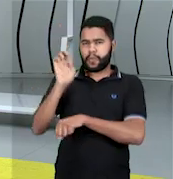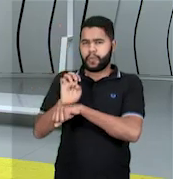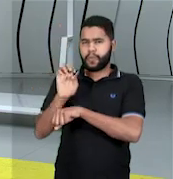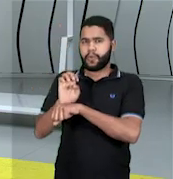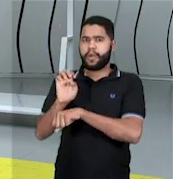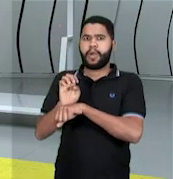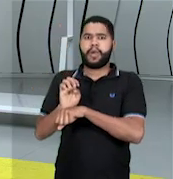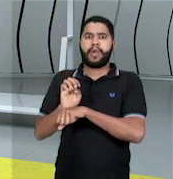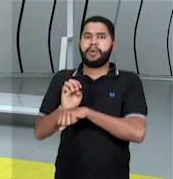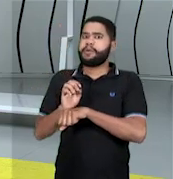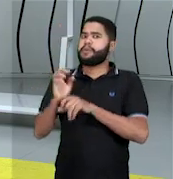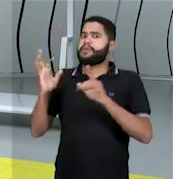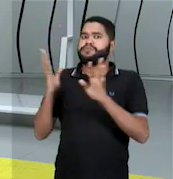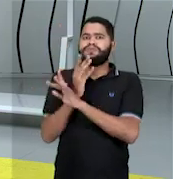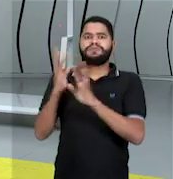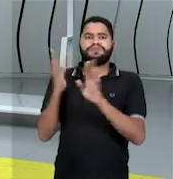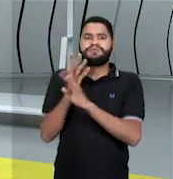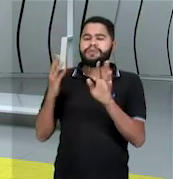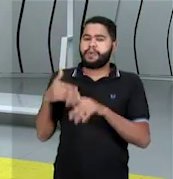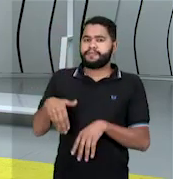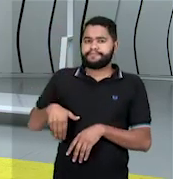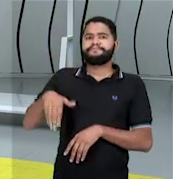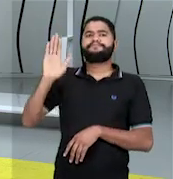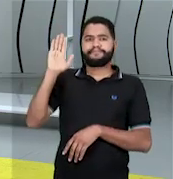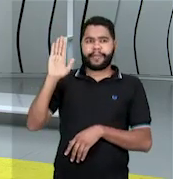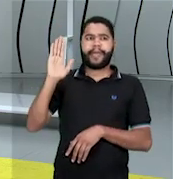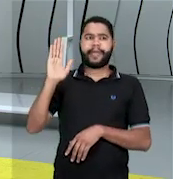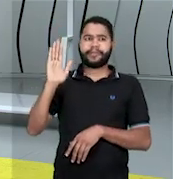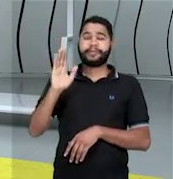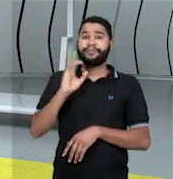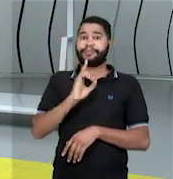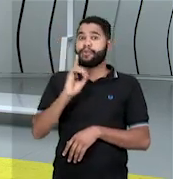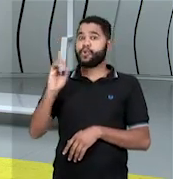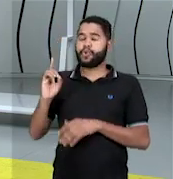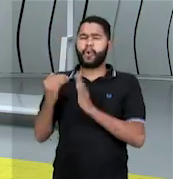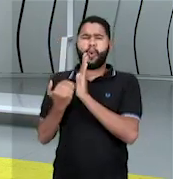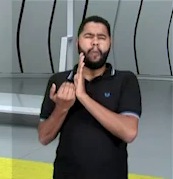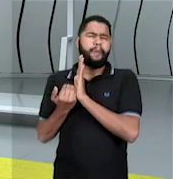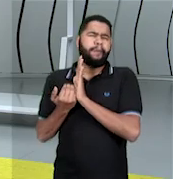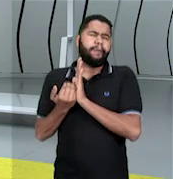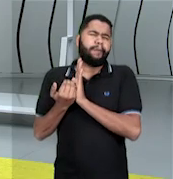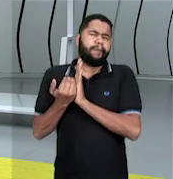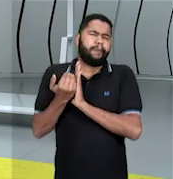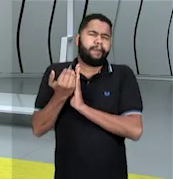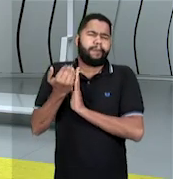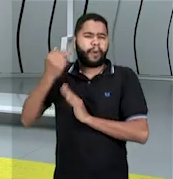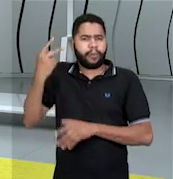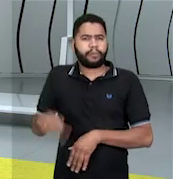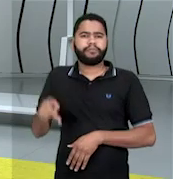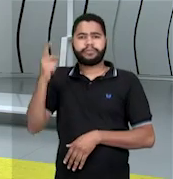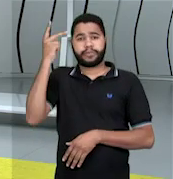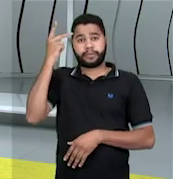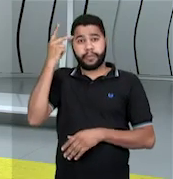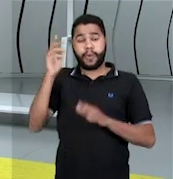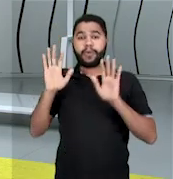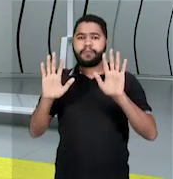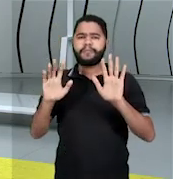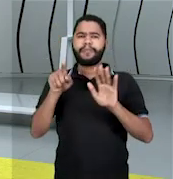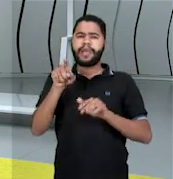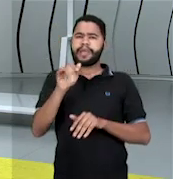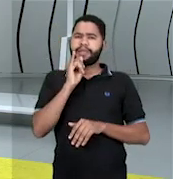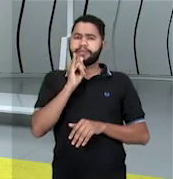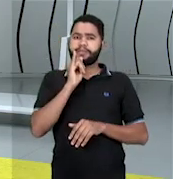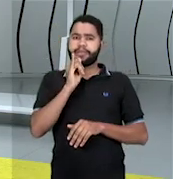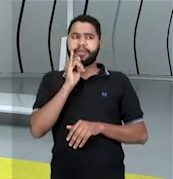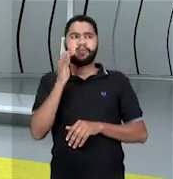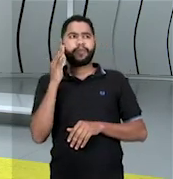estado mais populoso do Brasil hoje. Então, você tem uma densidade demográfica elevadíssima dentro do estado de São Paulo. Porém, quando você vai lá